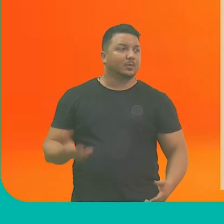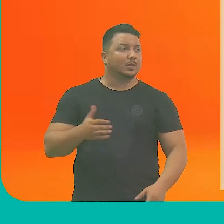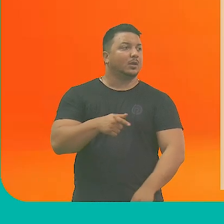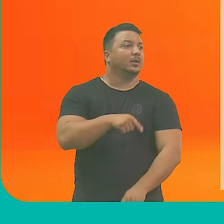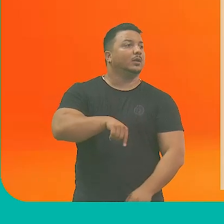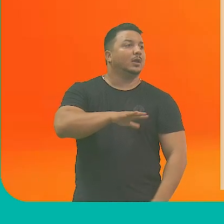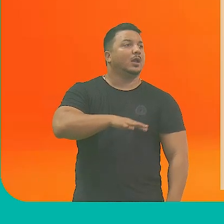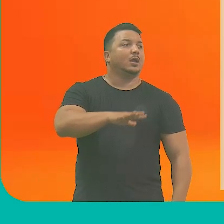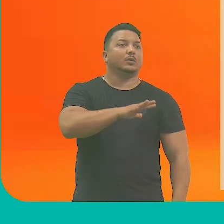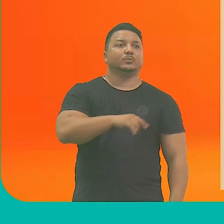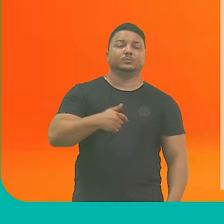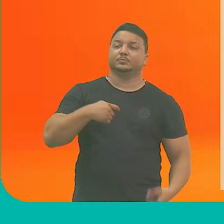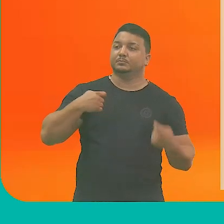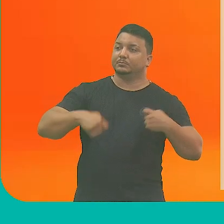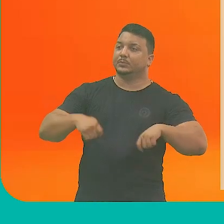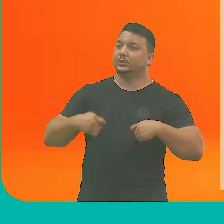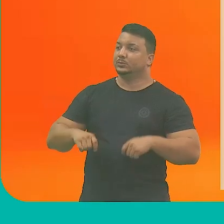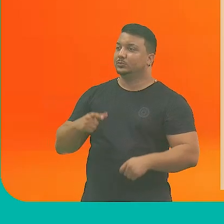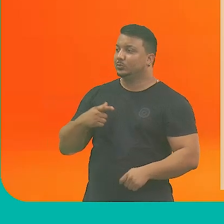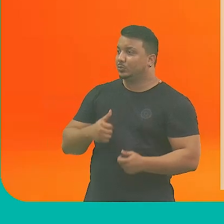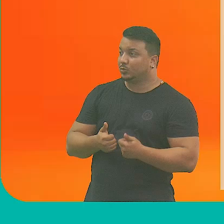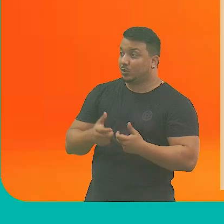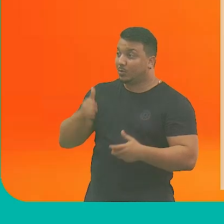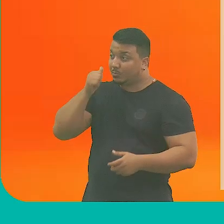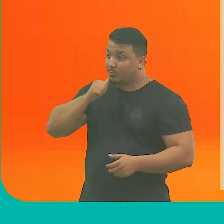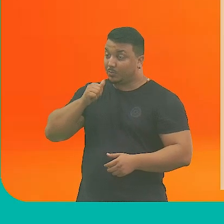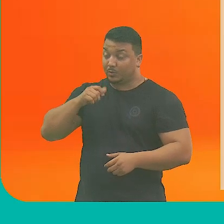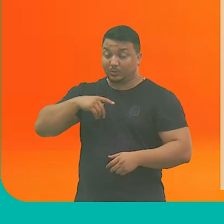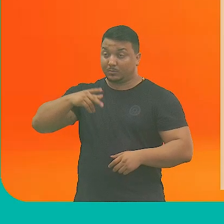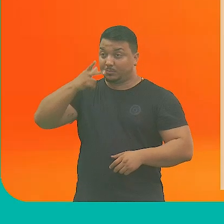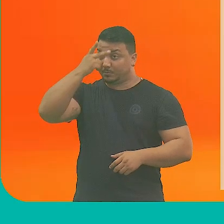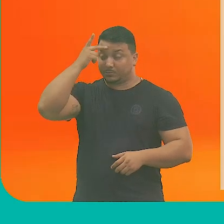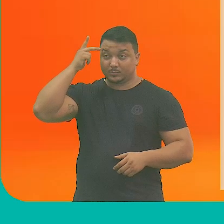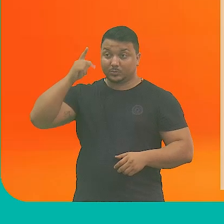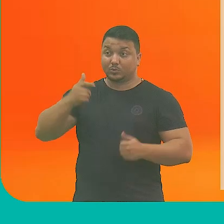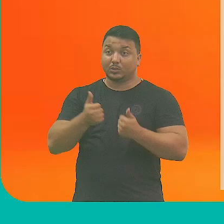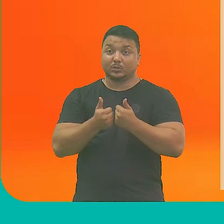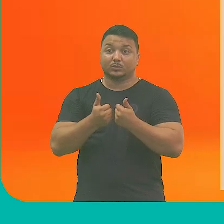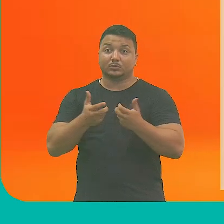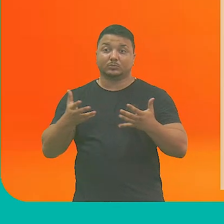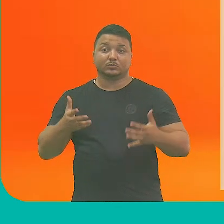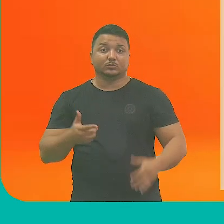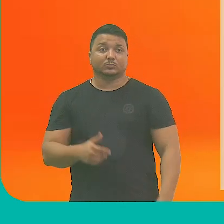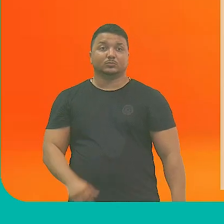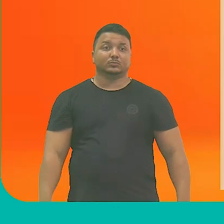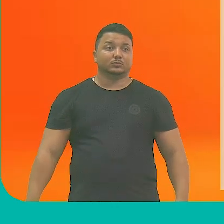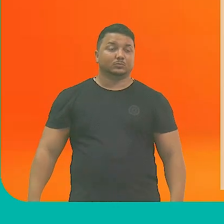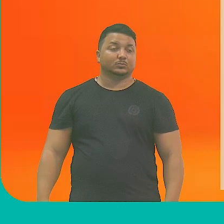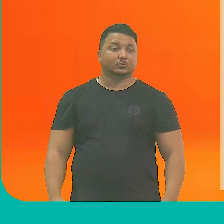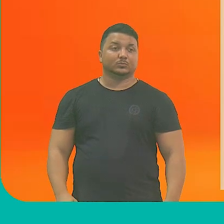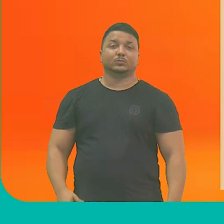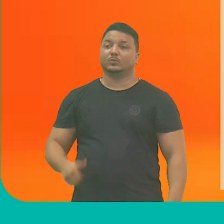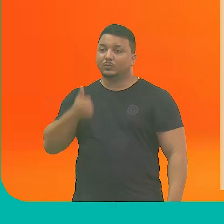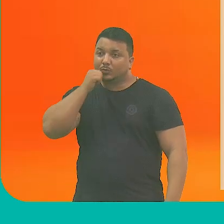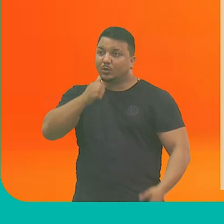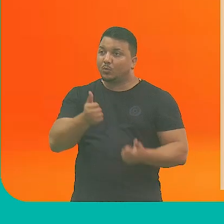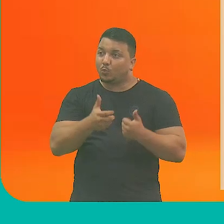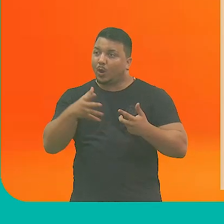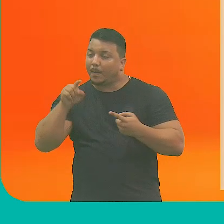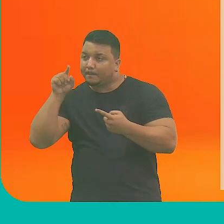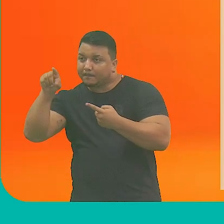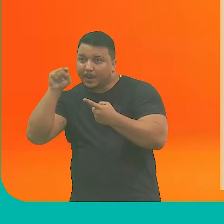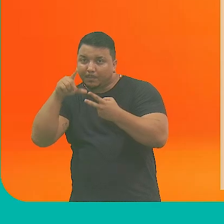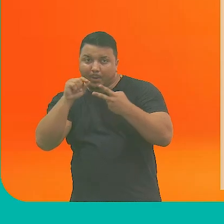aula. Eu vou contar todas as quantidades de pessoas de sexo cromossômico feminino